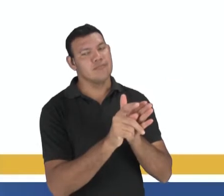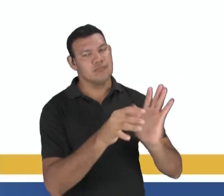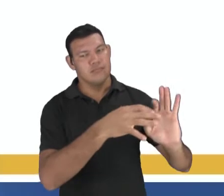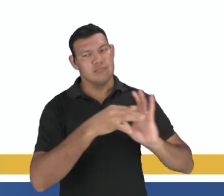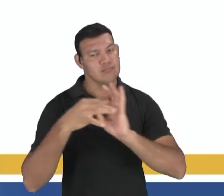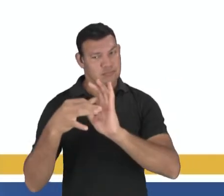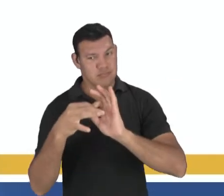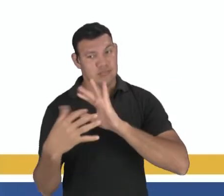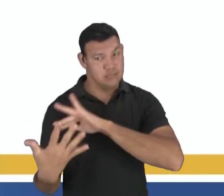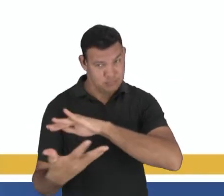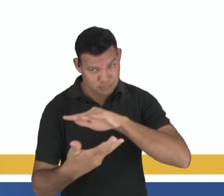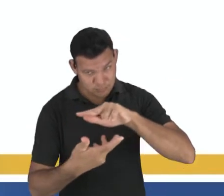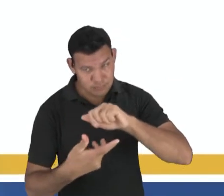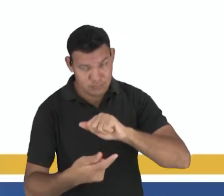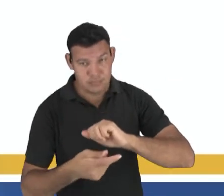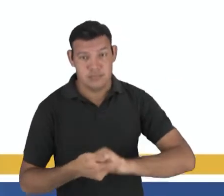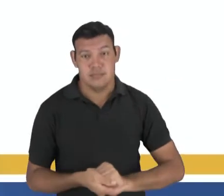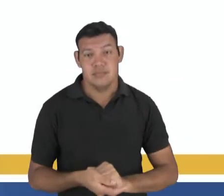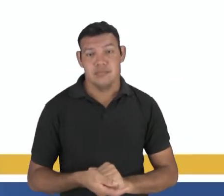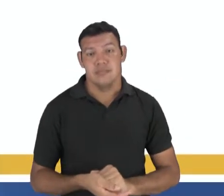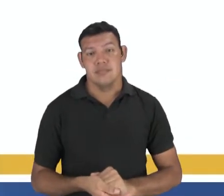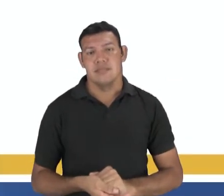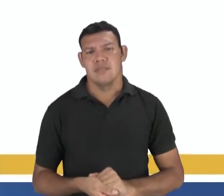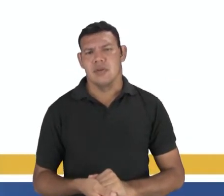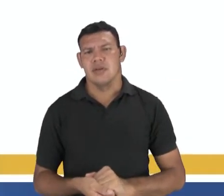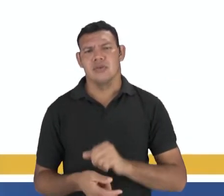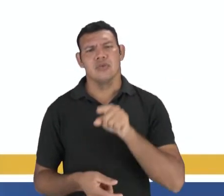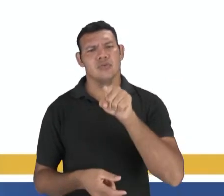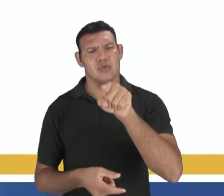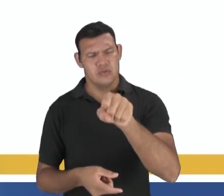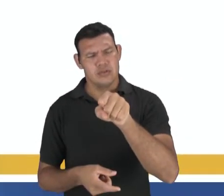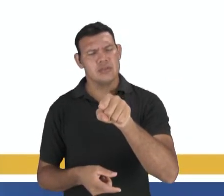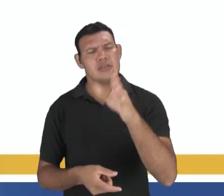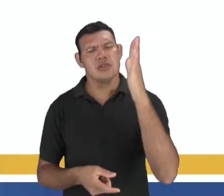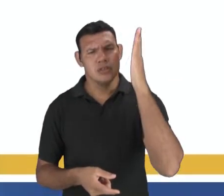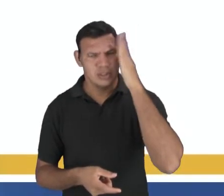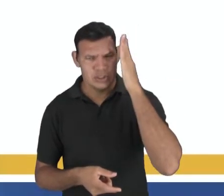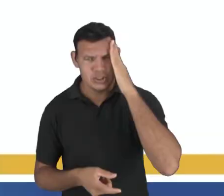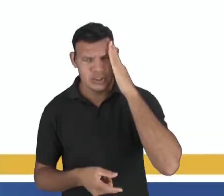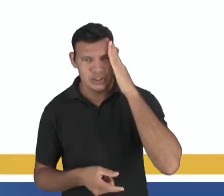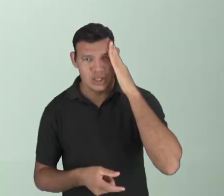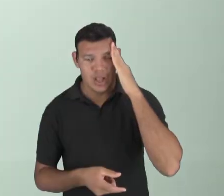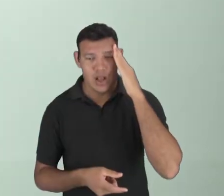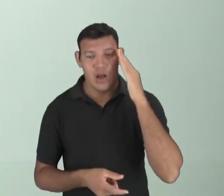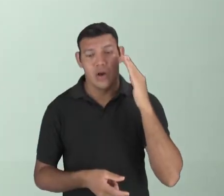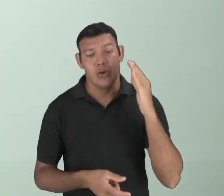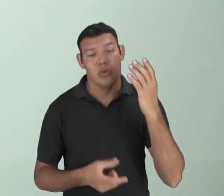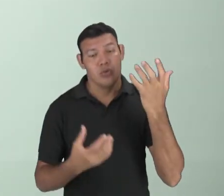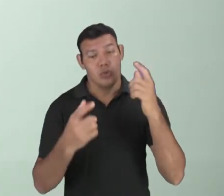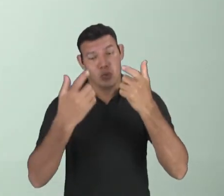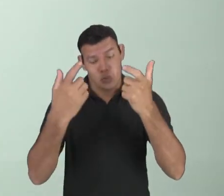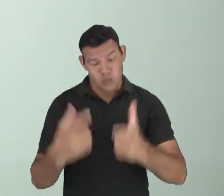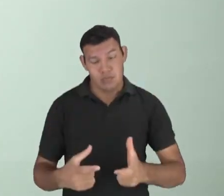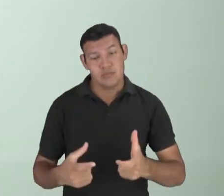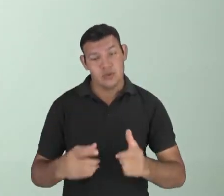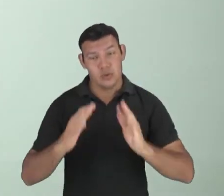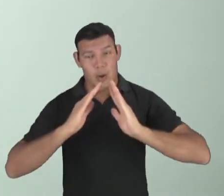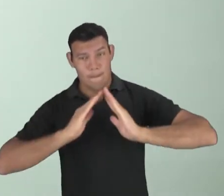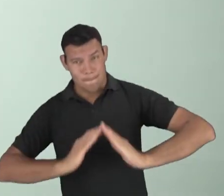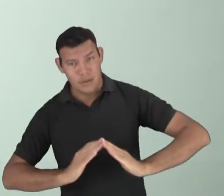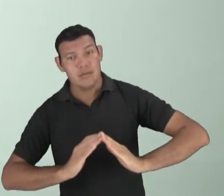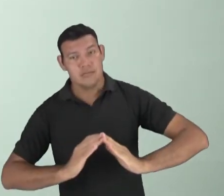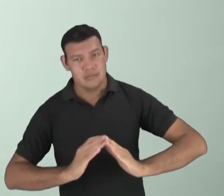seu contexto de mundo, que só você sabe onde você vive, como você enxerga a sua